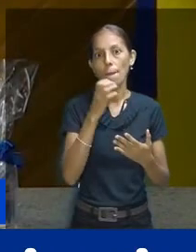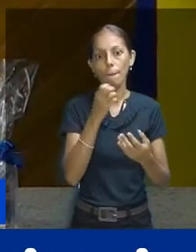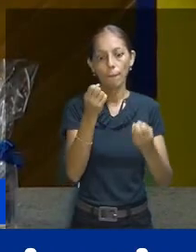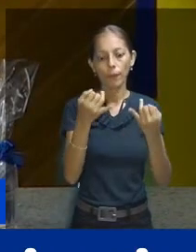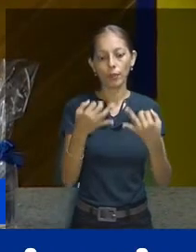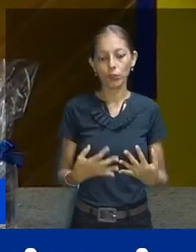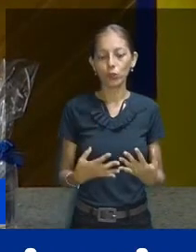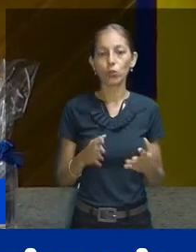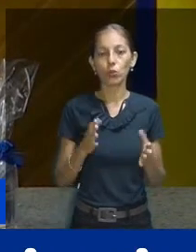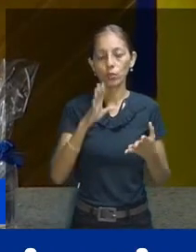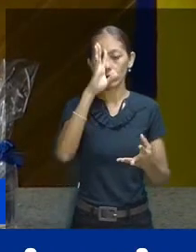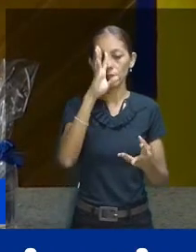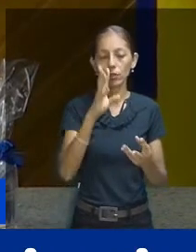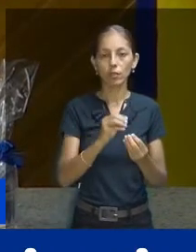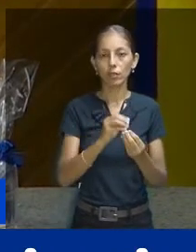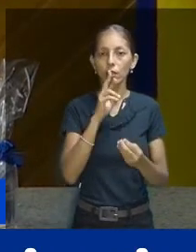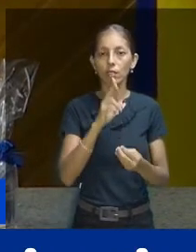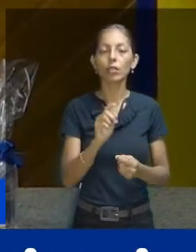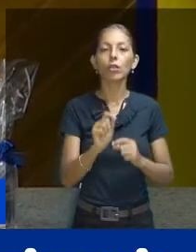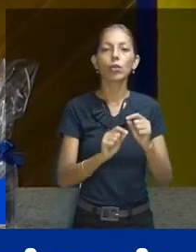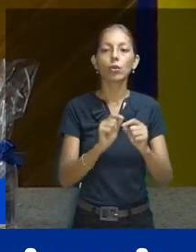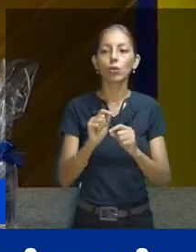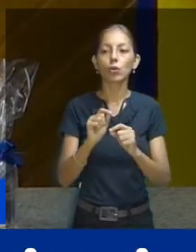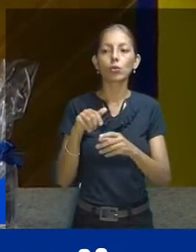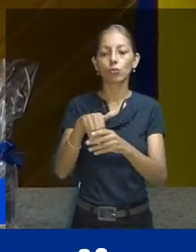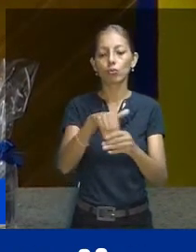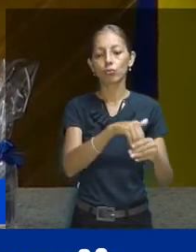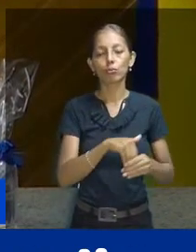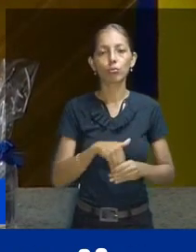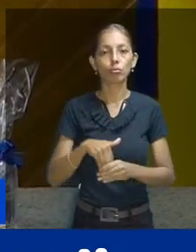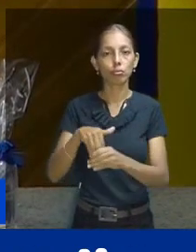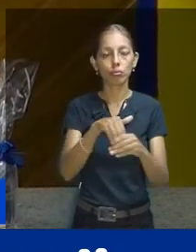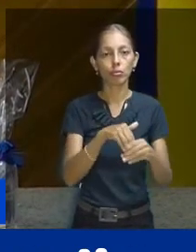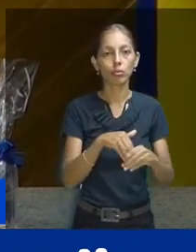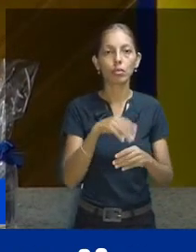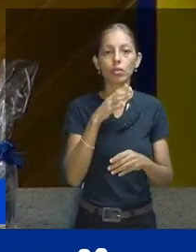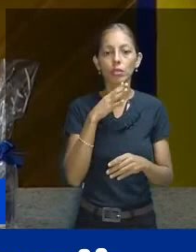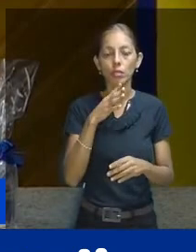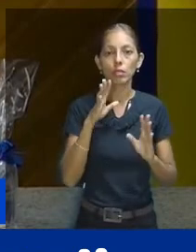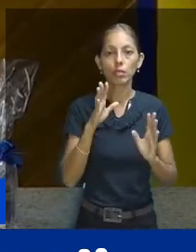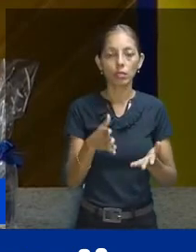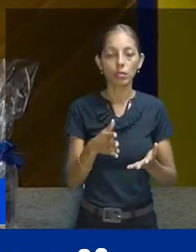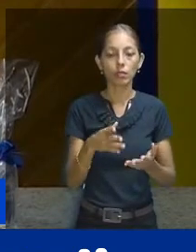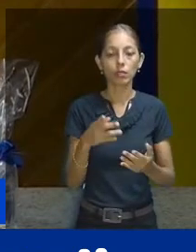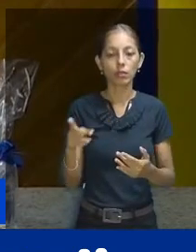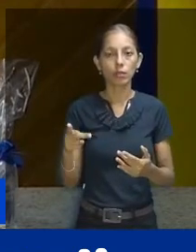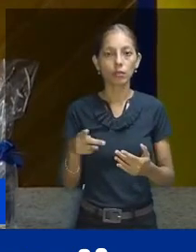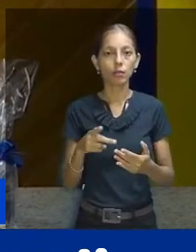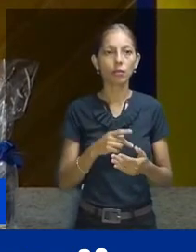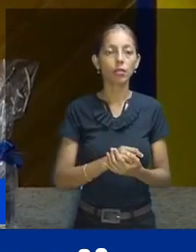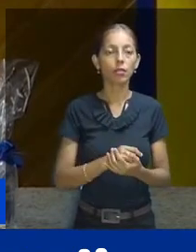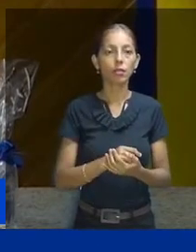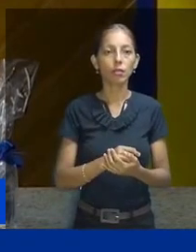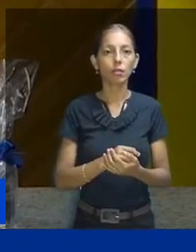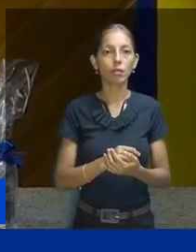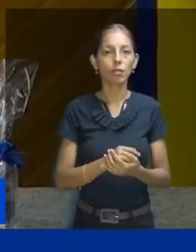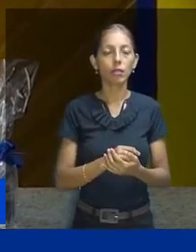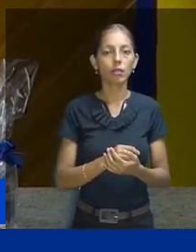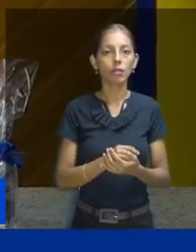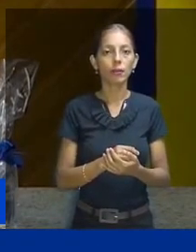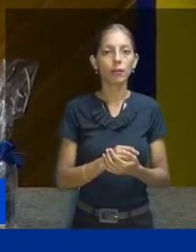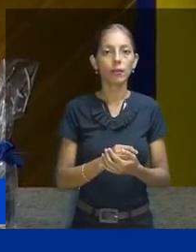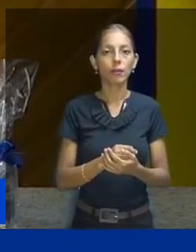Anuncio o resultado. O TRE do Amapá, à unanimidade, conheceu dos embargos de declaração e, no mérito, por maioria, rejeitou o